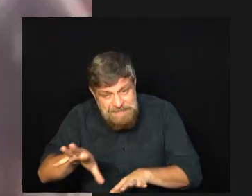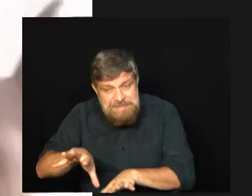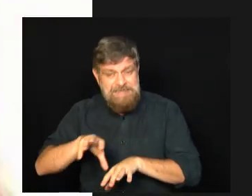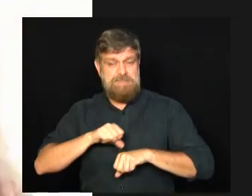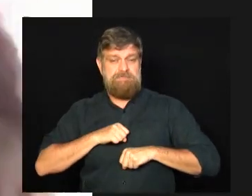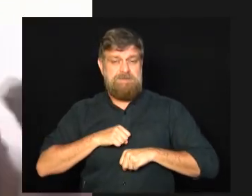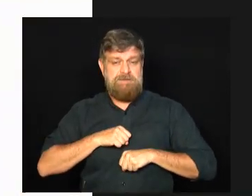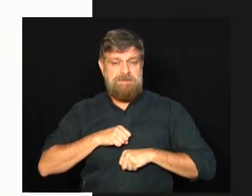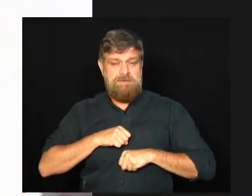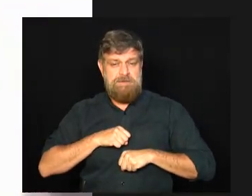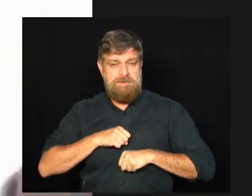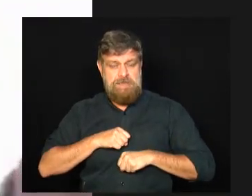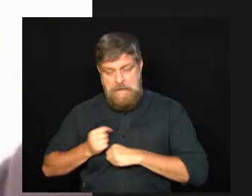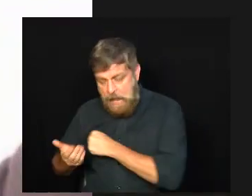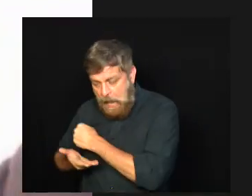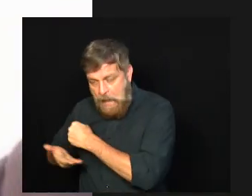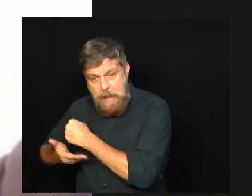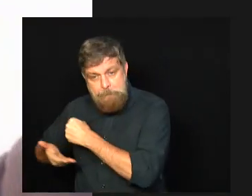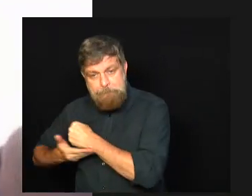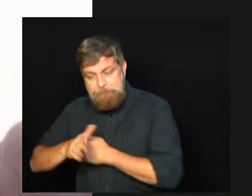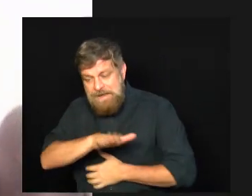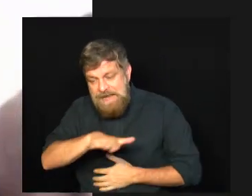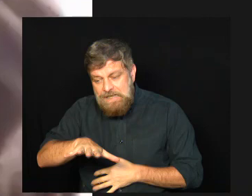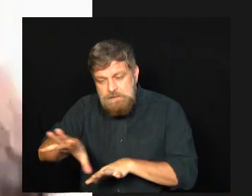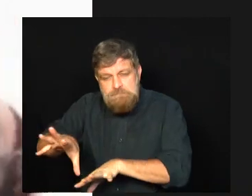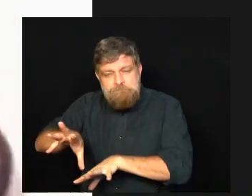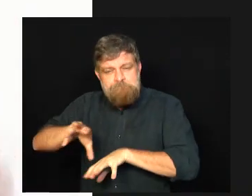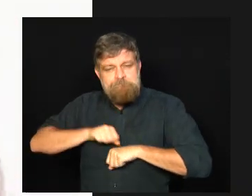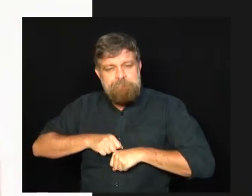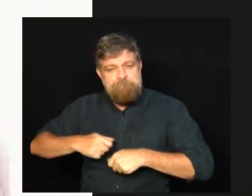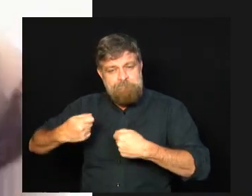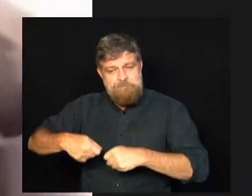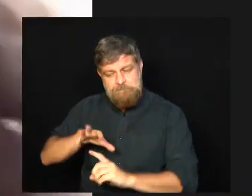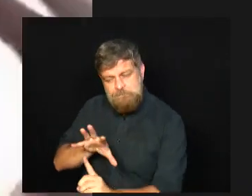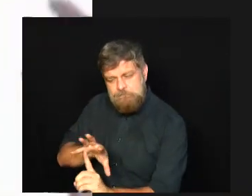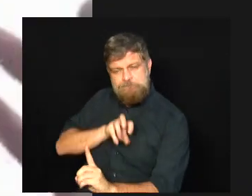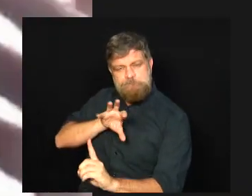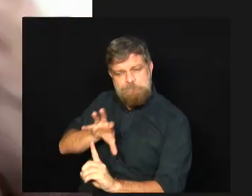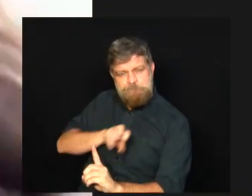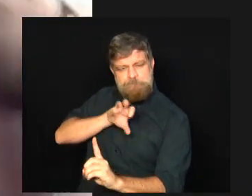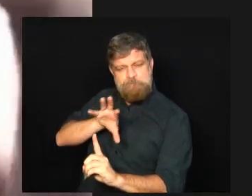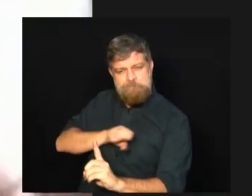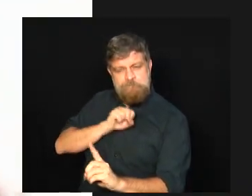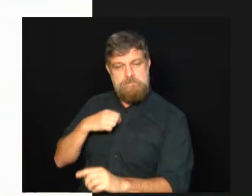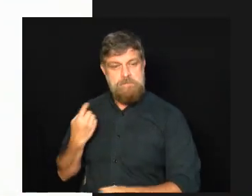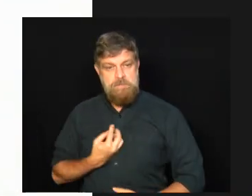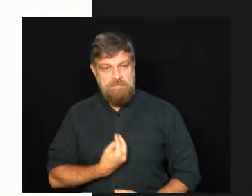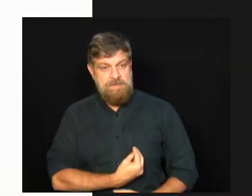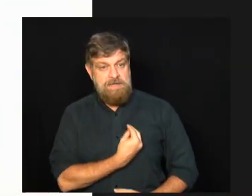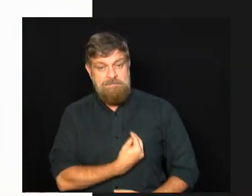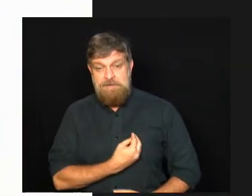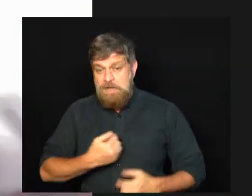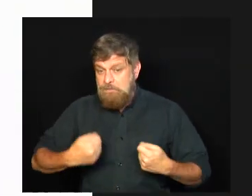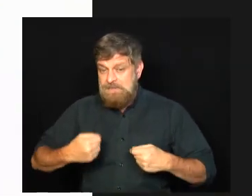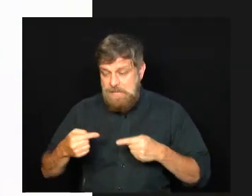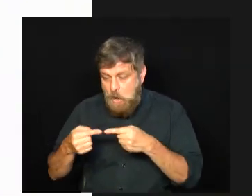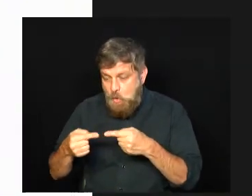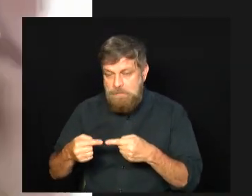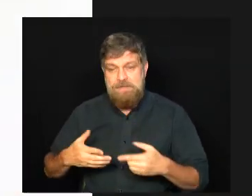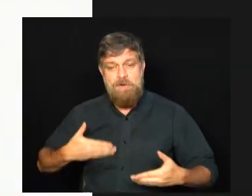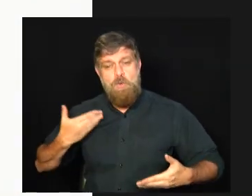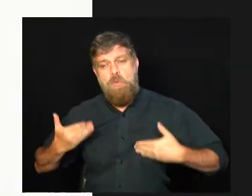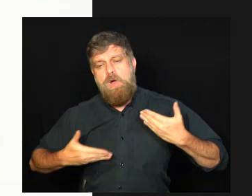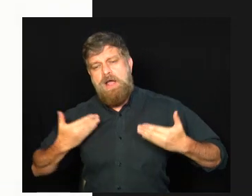Ela tem de ser incorporada. Porque viver tem de ser alegre, tem de